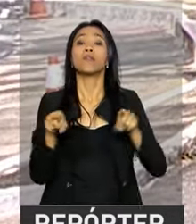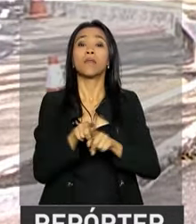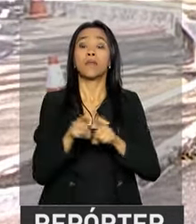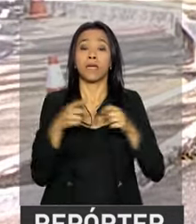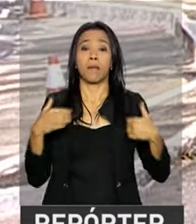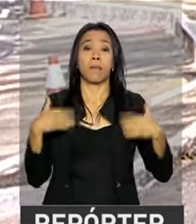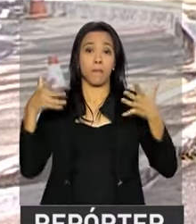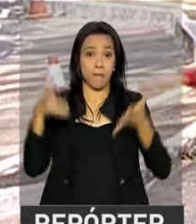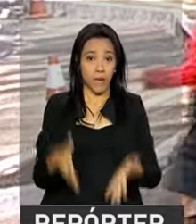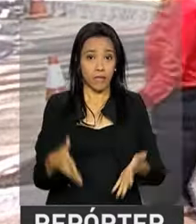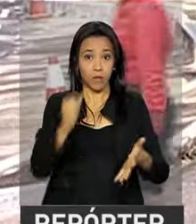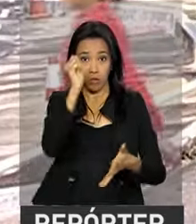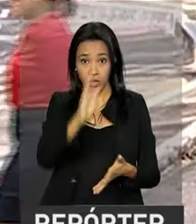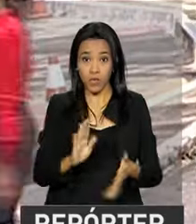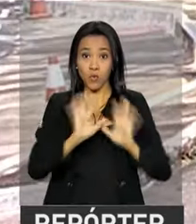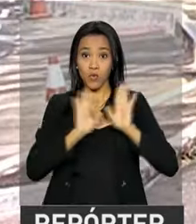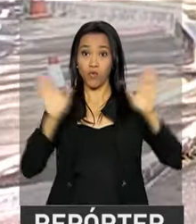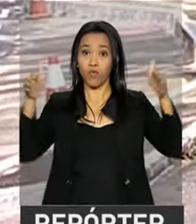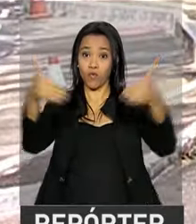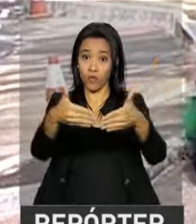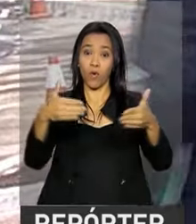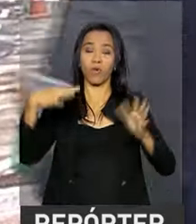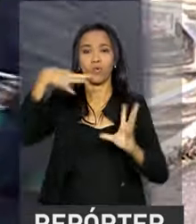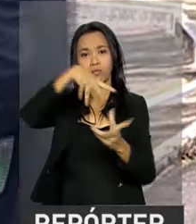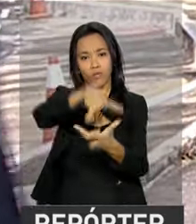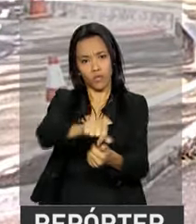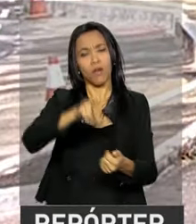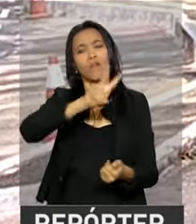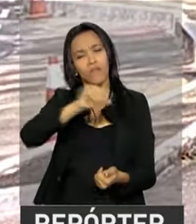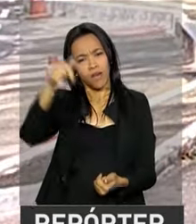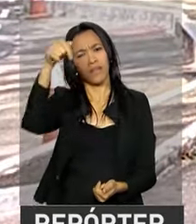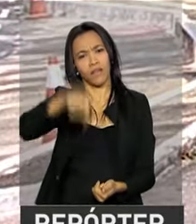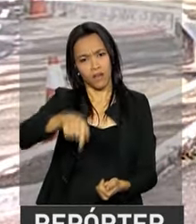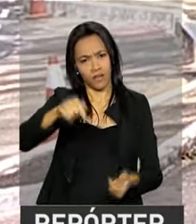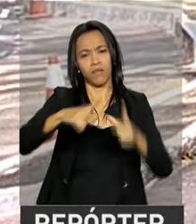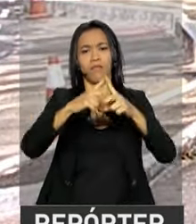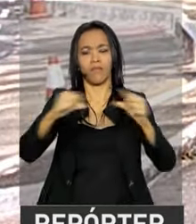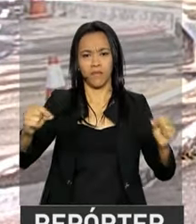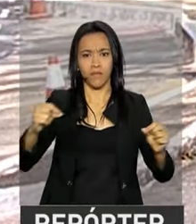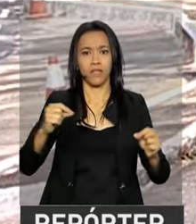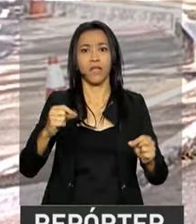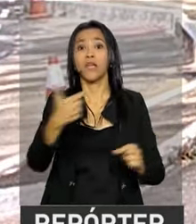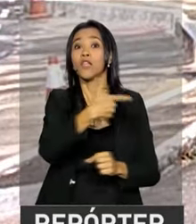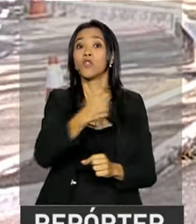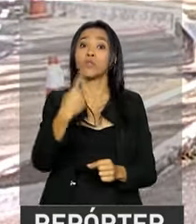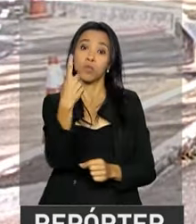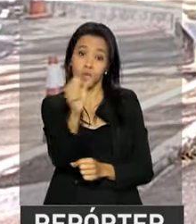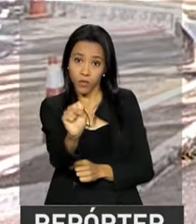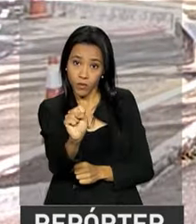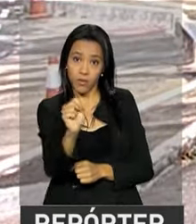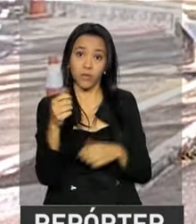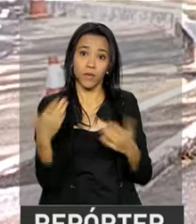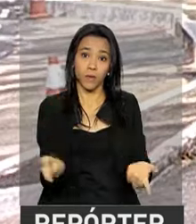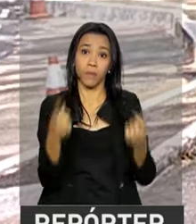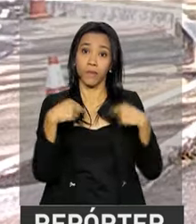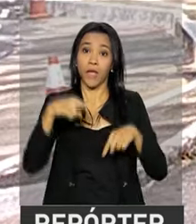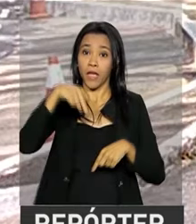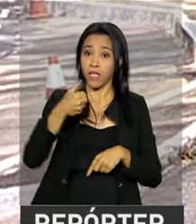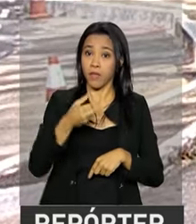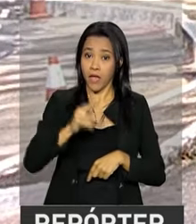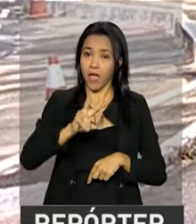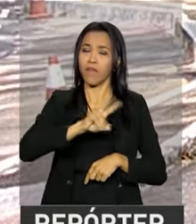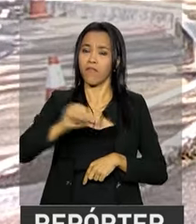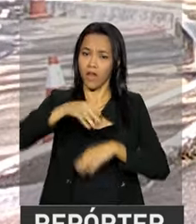Brasil no oitavo Fórum Mundial da Água que vai acontecer aqui em Brasília também em 2018 a NBR vai